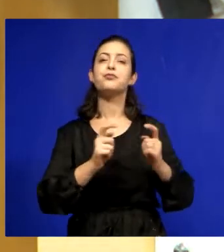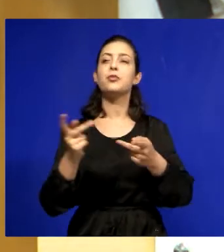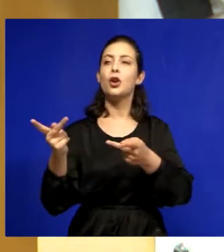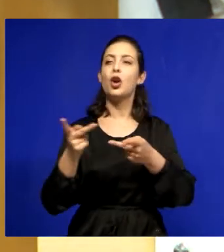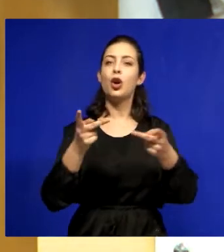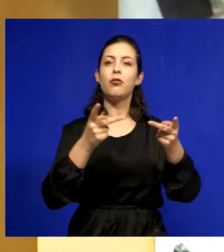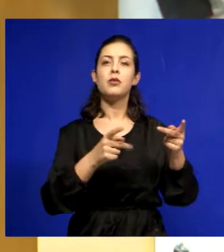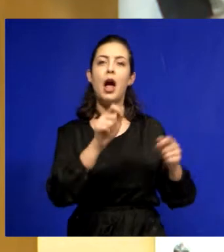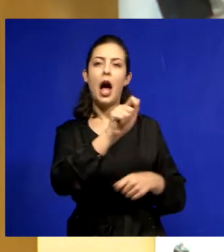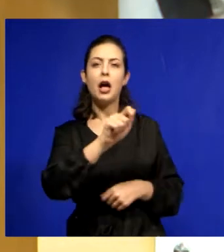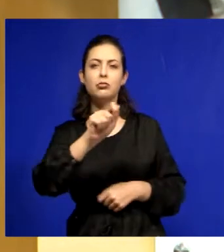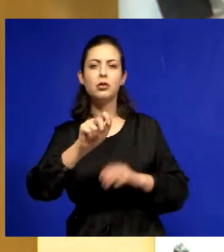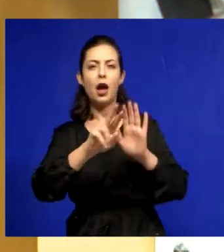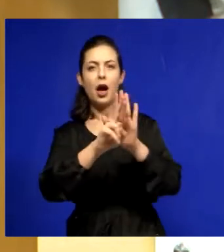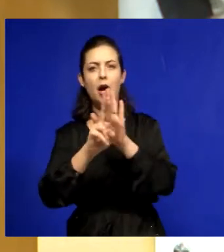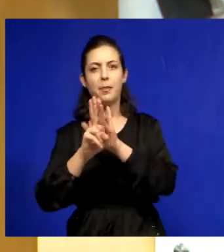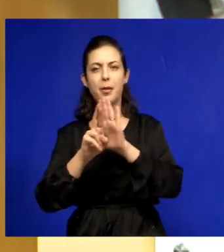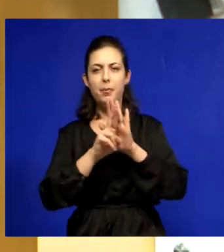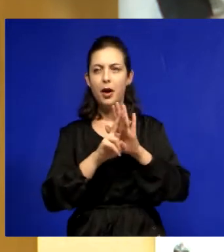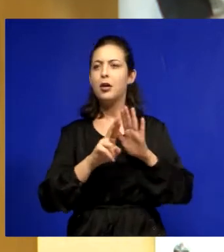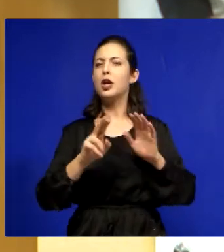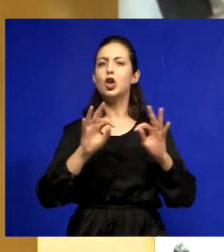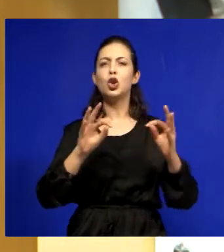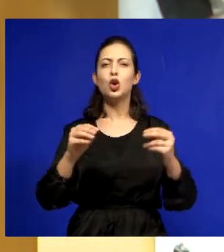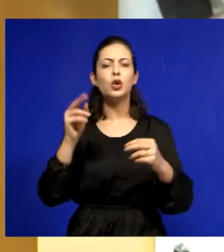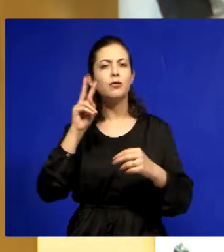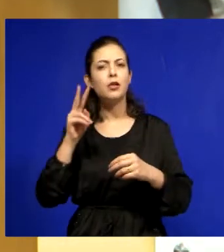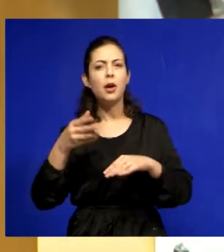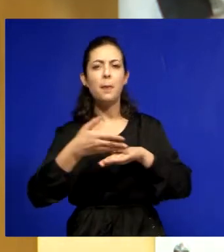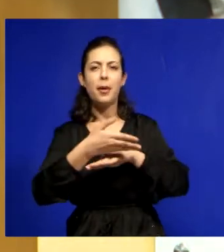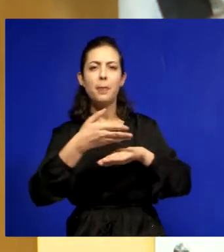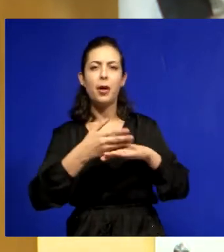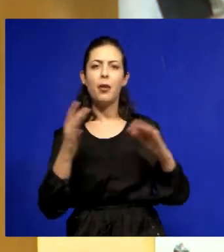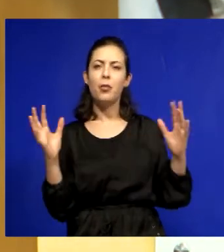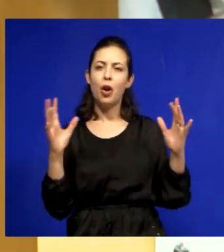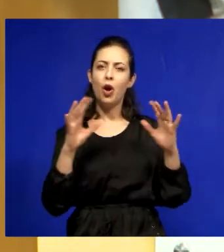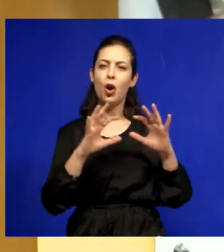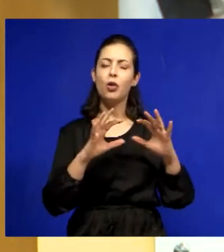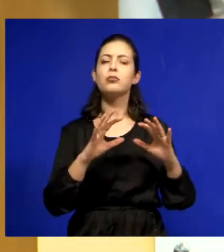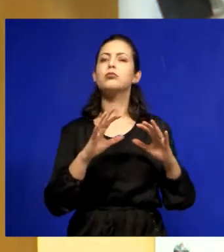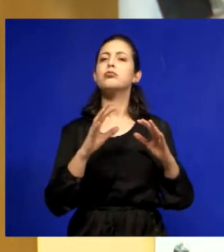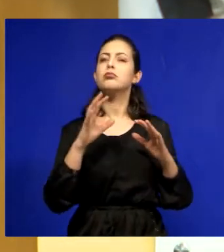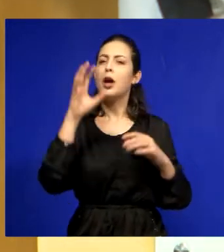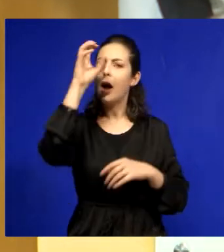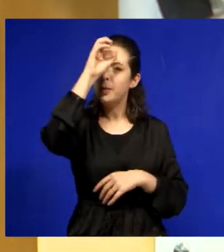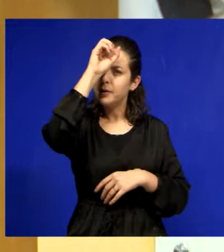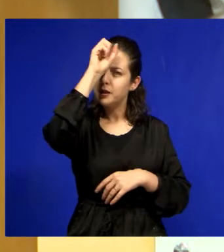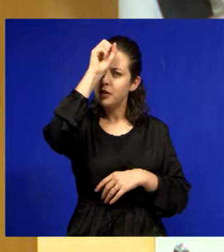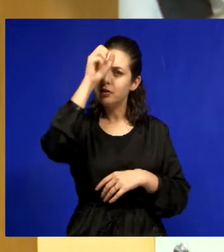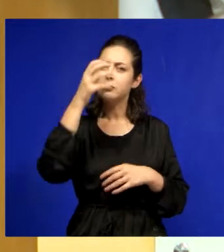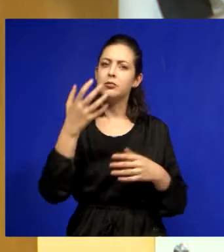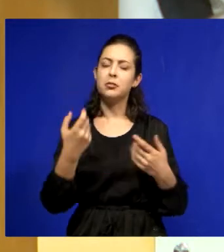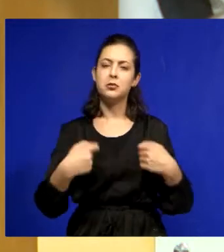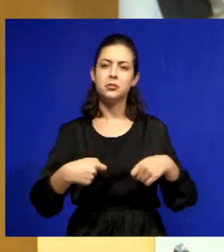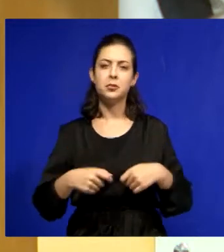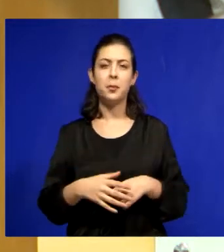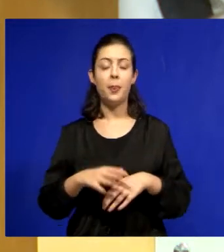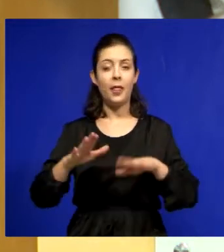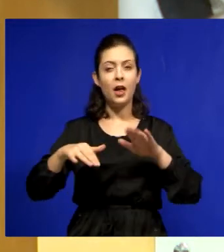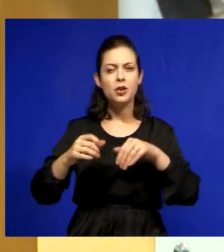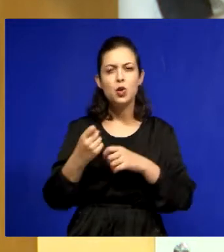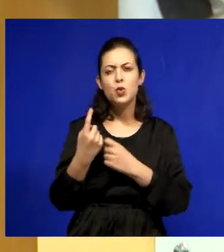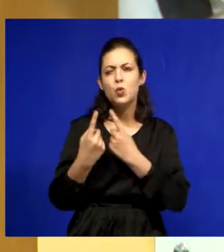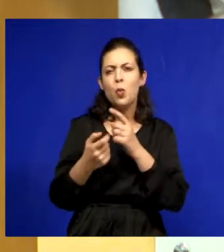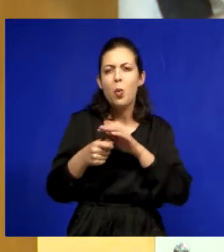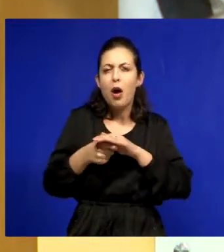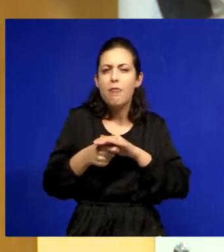convidar as entidades todos os demais vereadores para que a gente também tem esse conhecimento porque às vezes vereador haver um pequeno